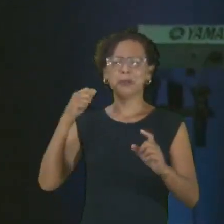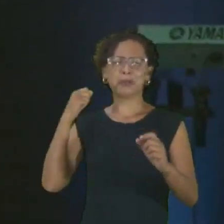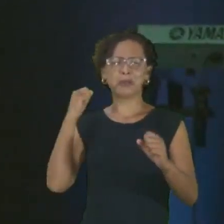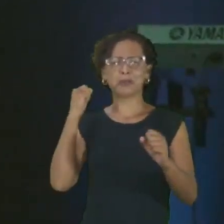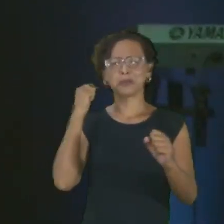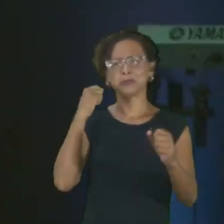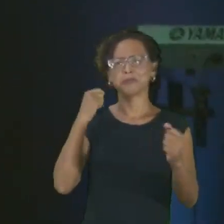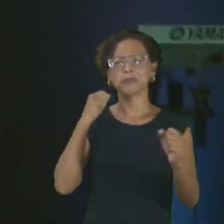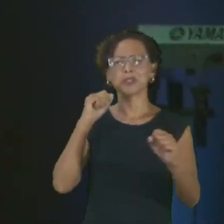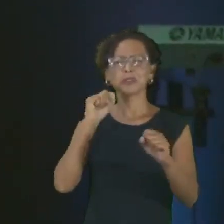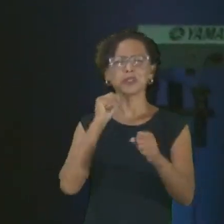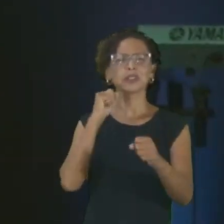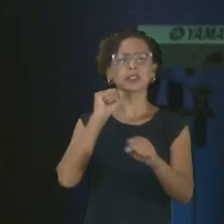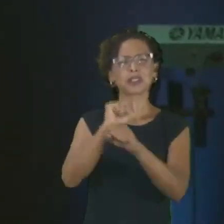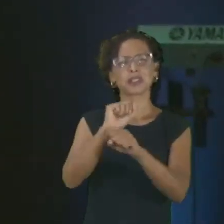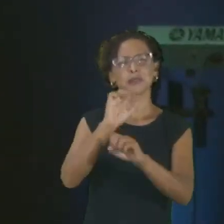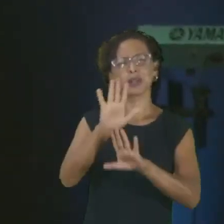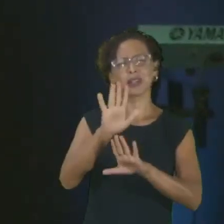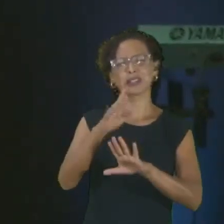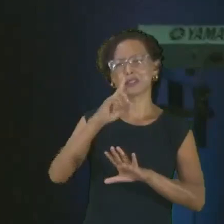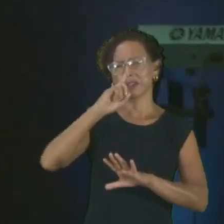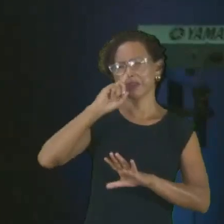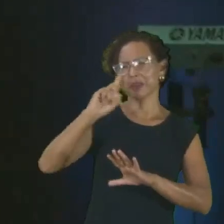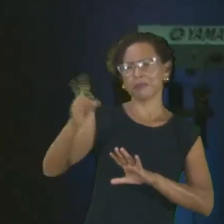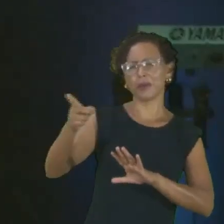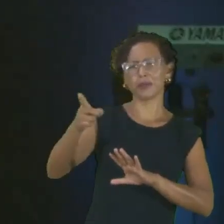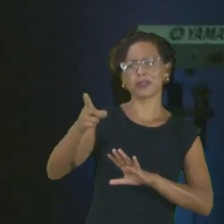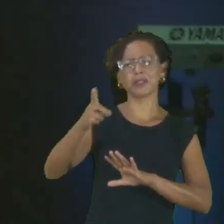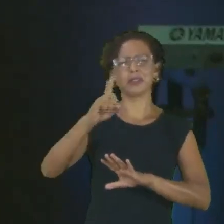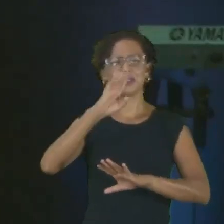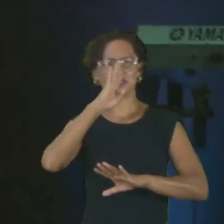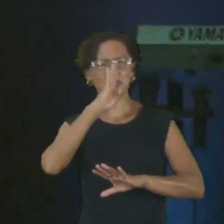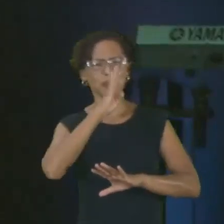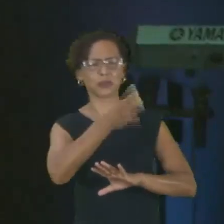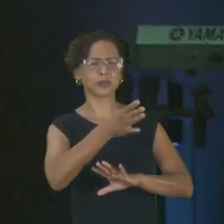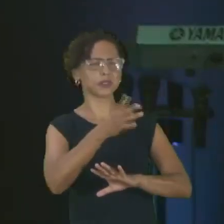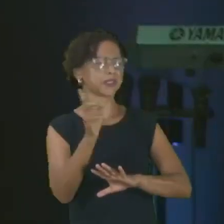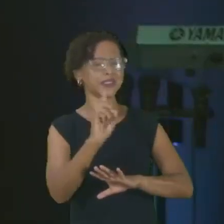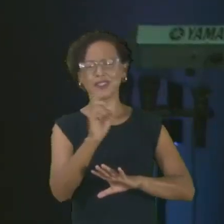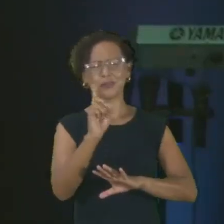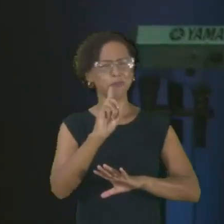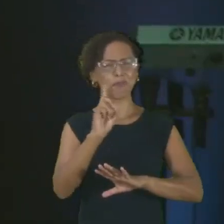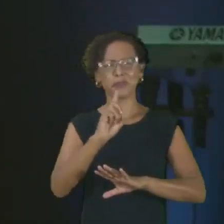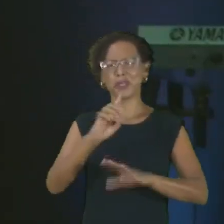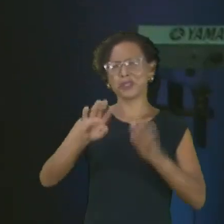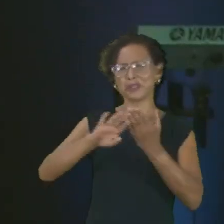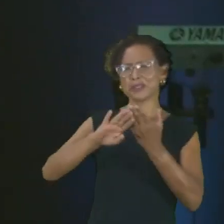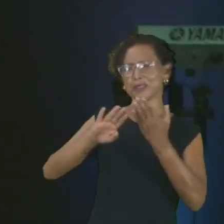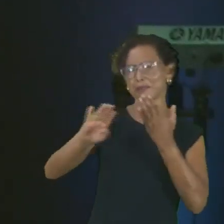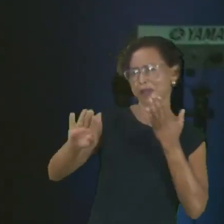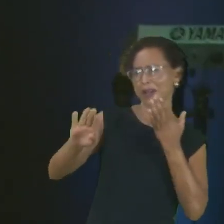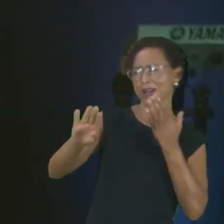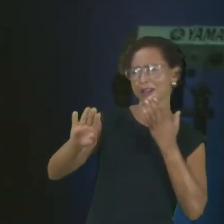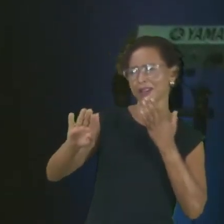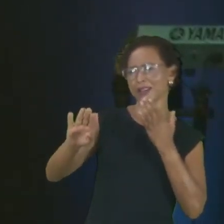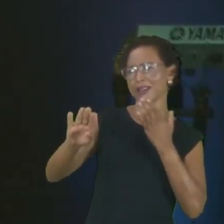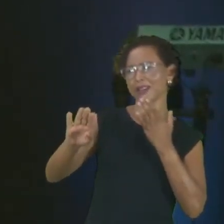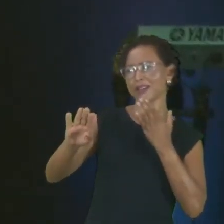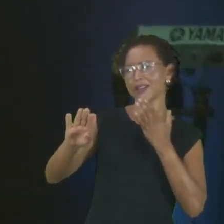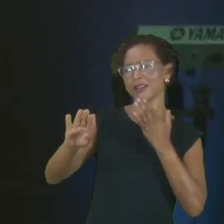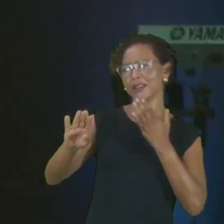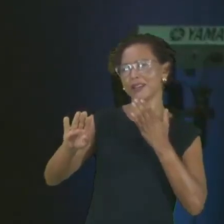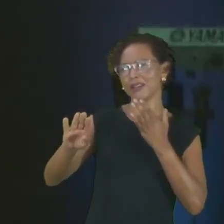barreiras, não aponta, não acusa, não segrega, não julga